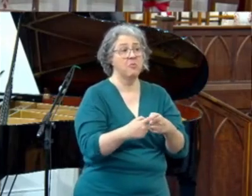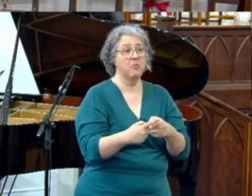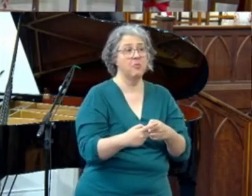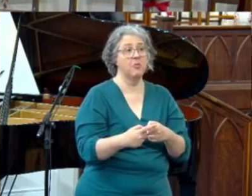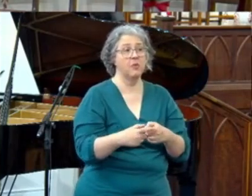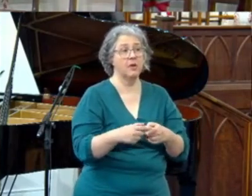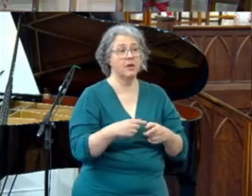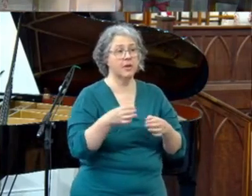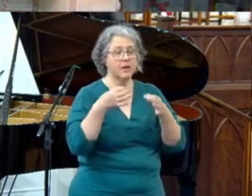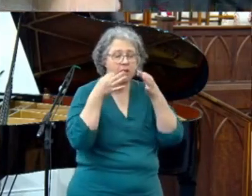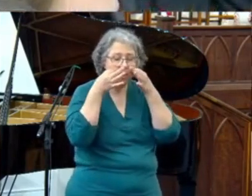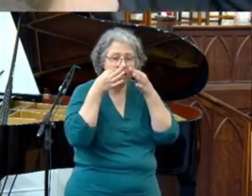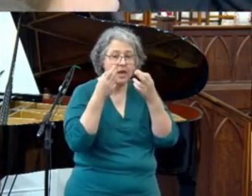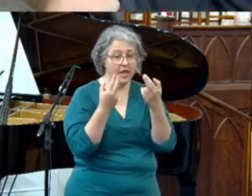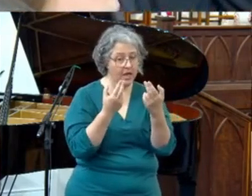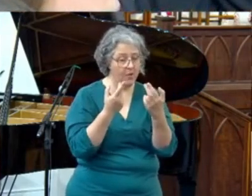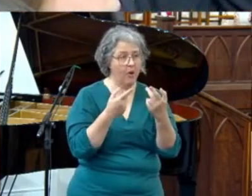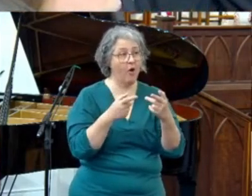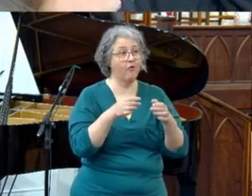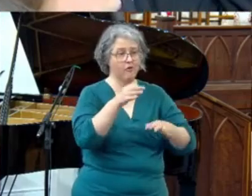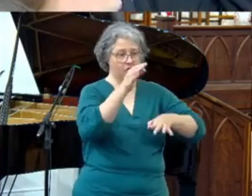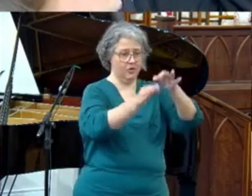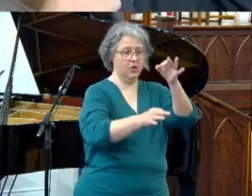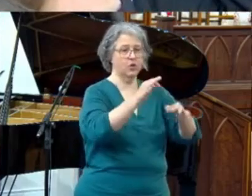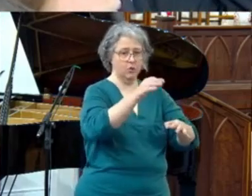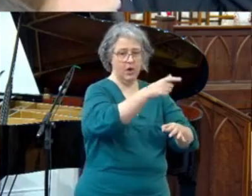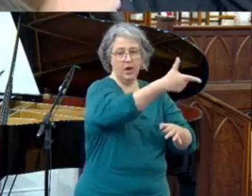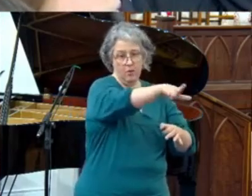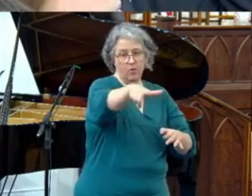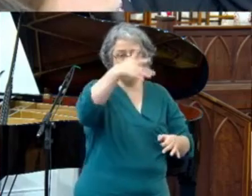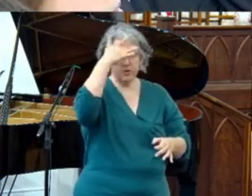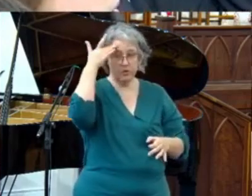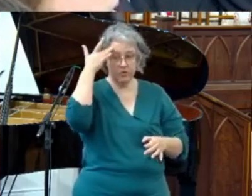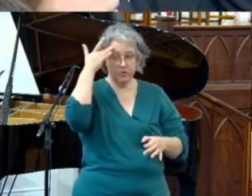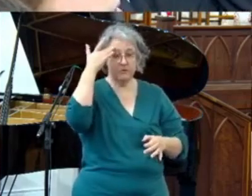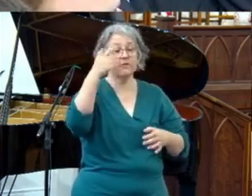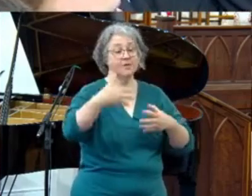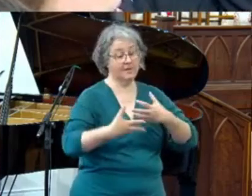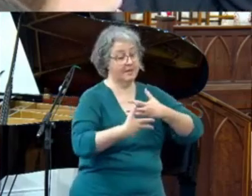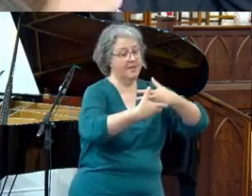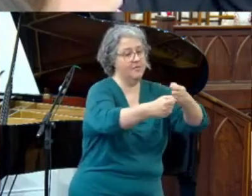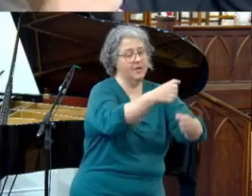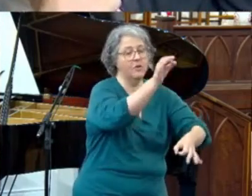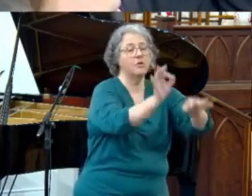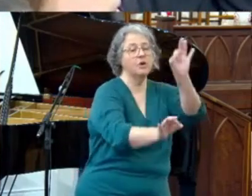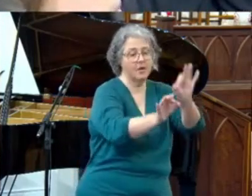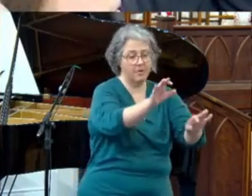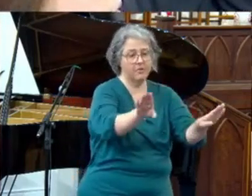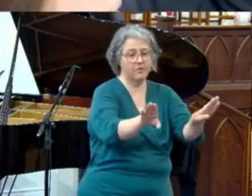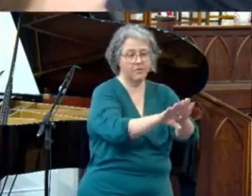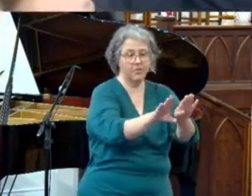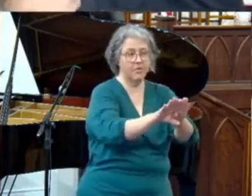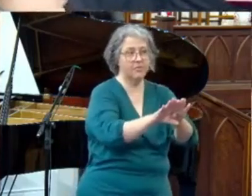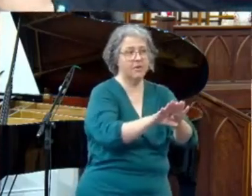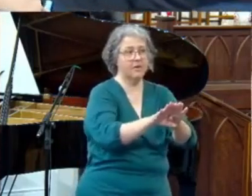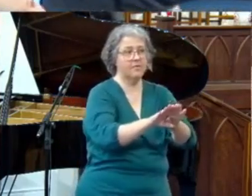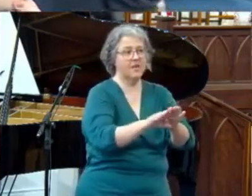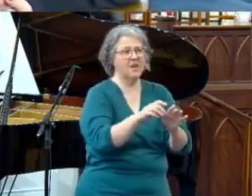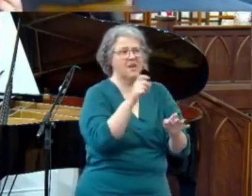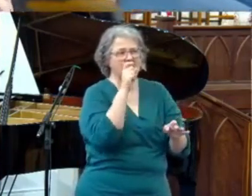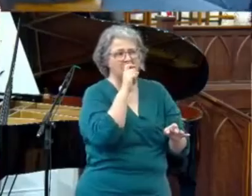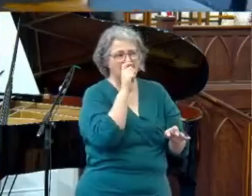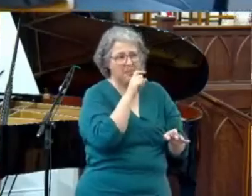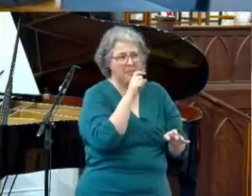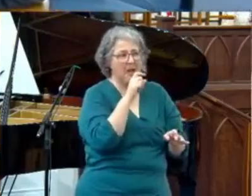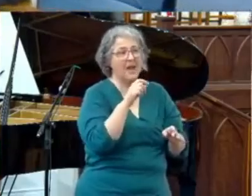com o critério com que vocês julgarem, vocês serão julgados. E com a medida